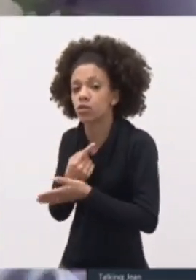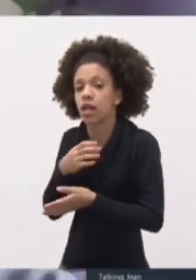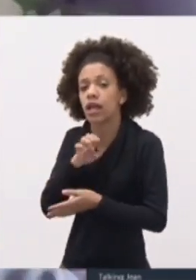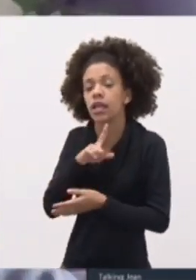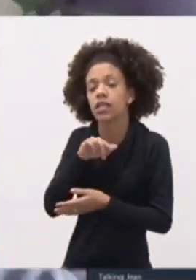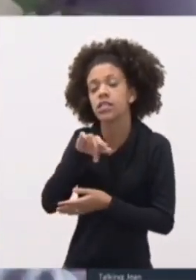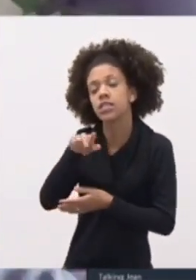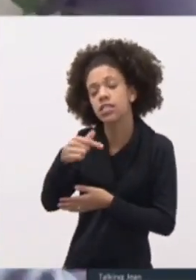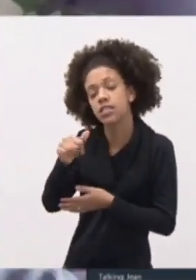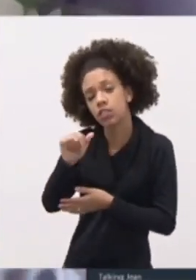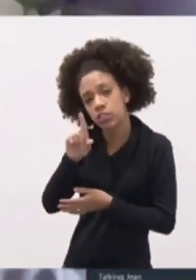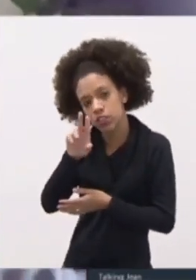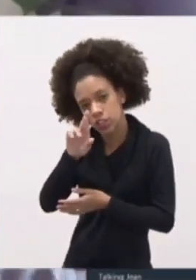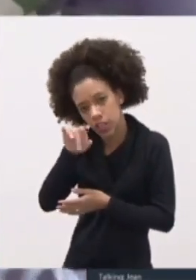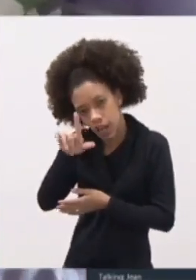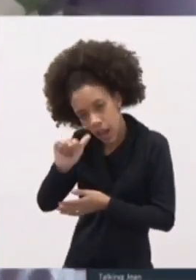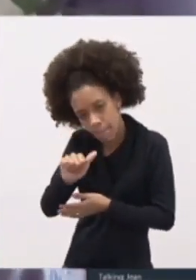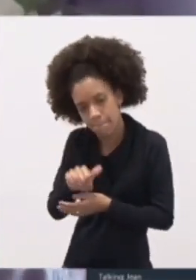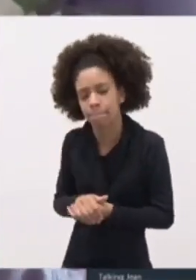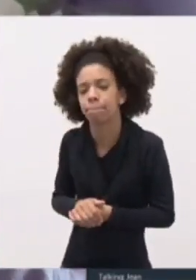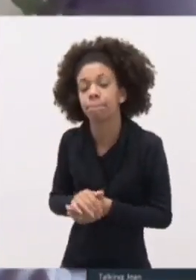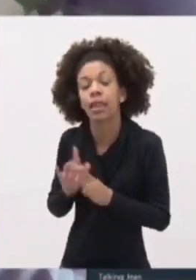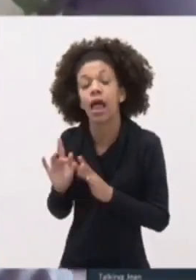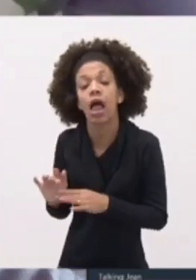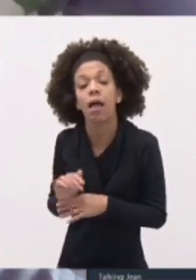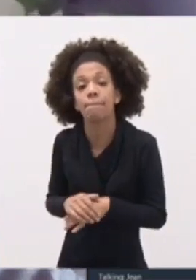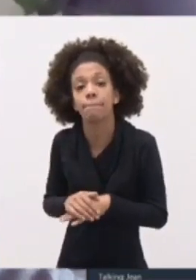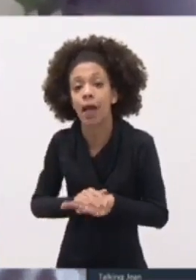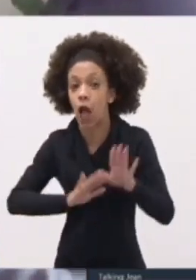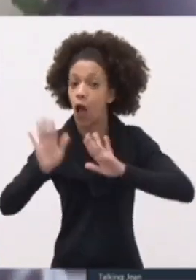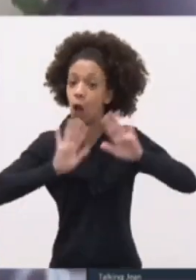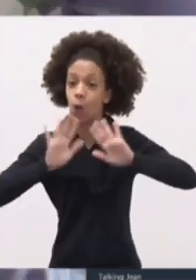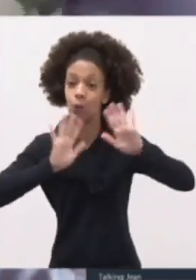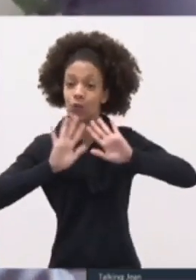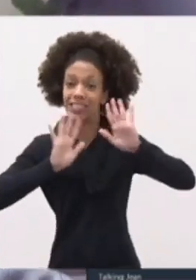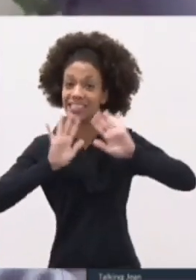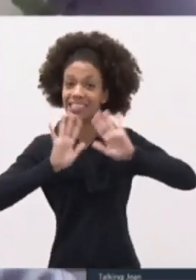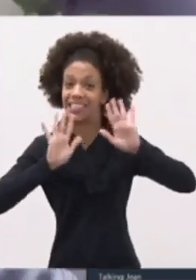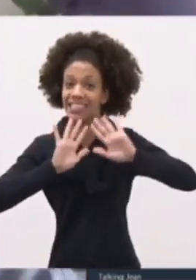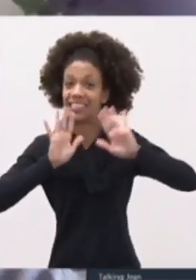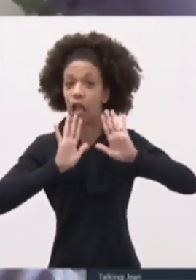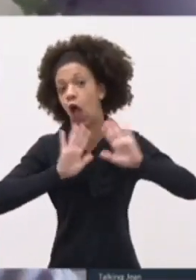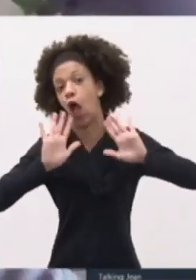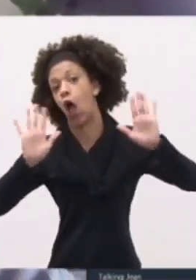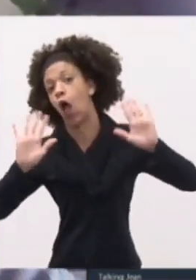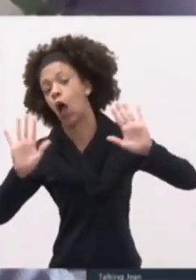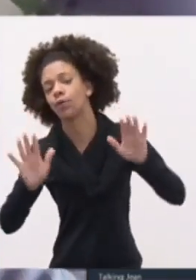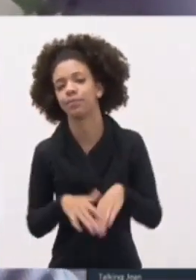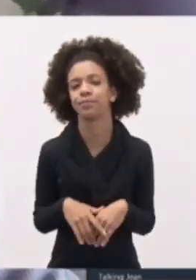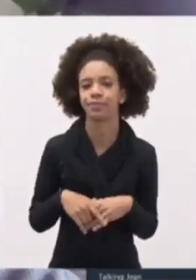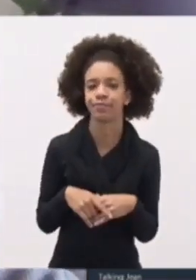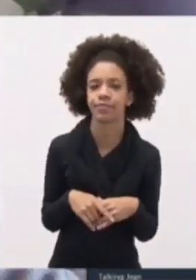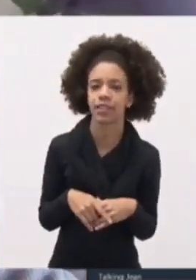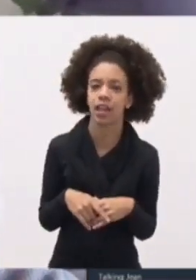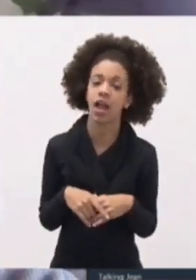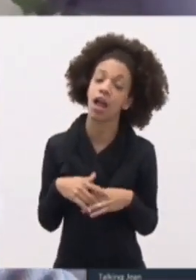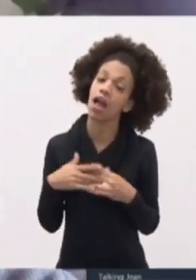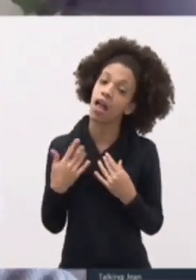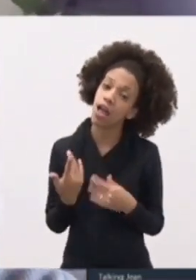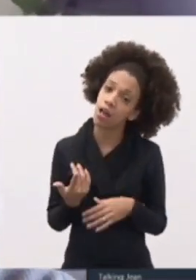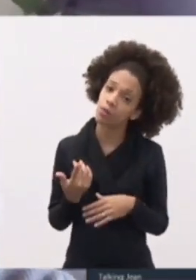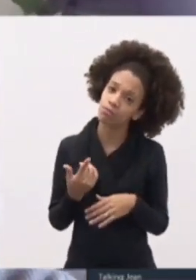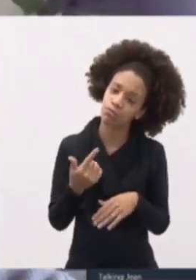Elisângela Moura. Ela diz oi, é um oi bem grande. Eu não estou atuando na sala de aula,